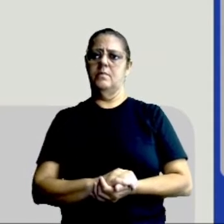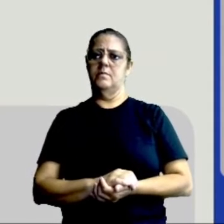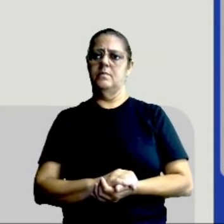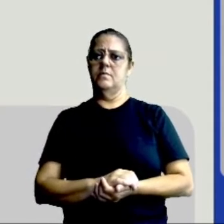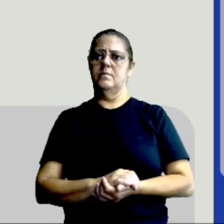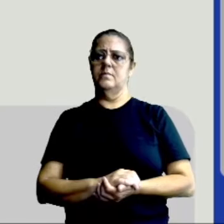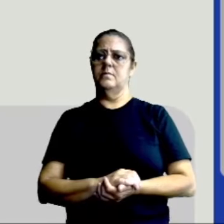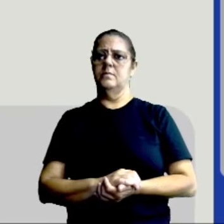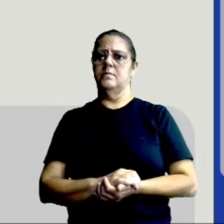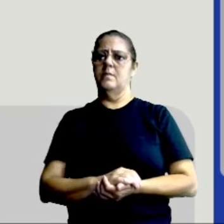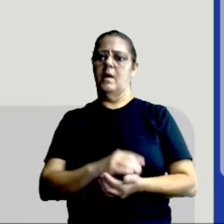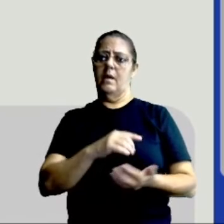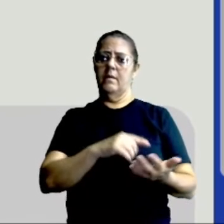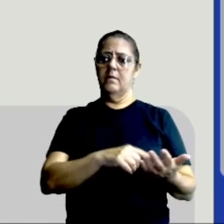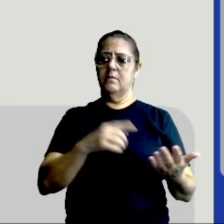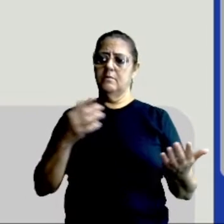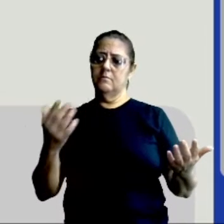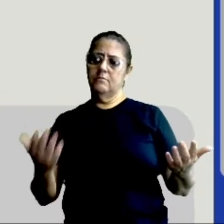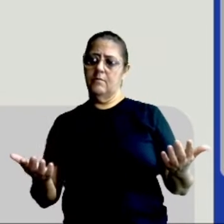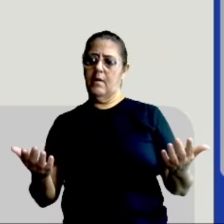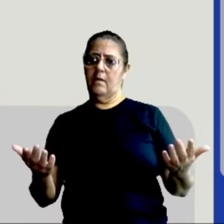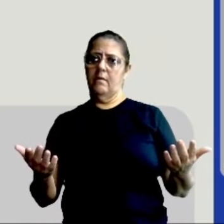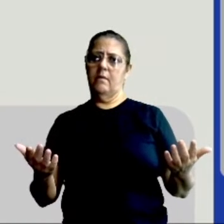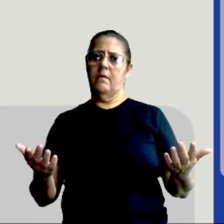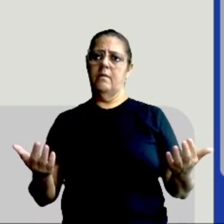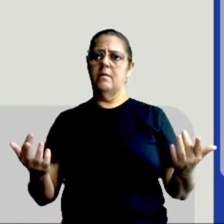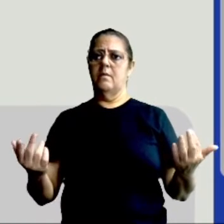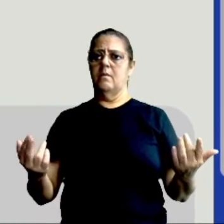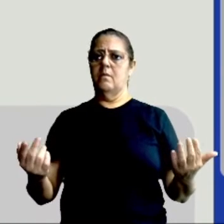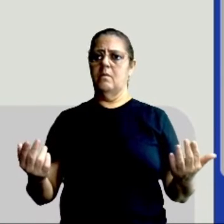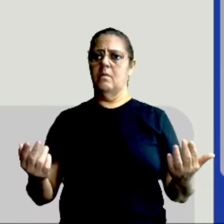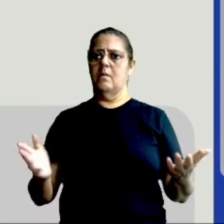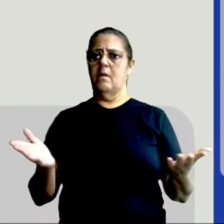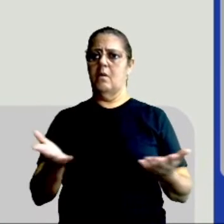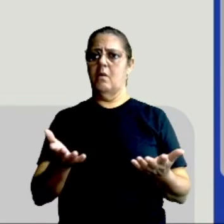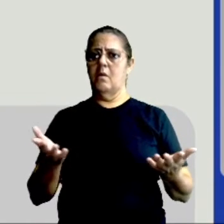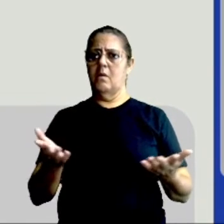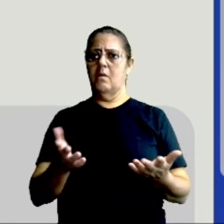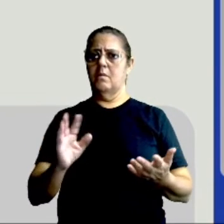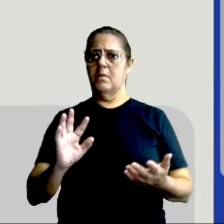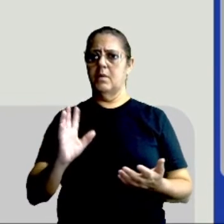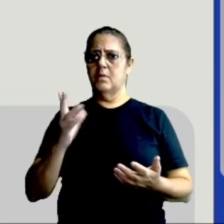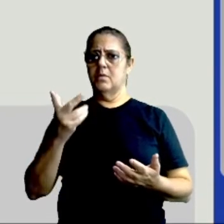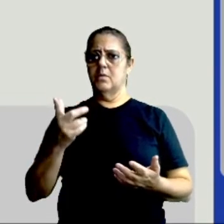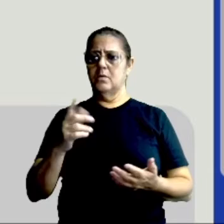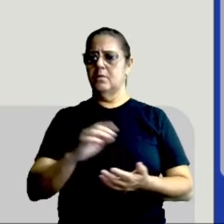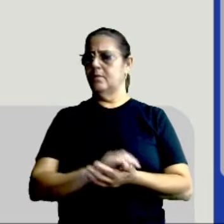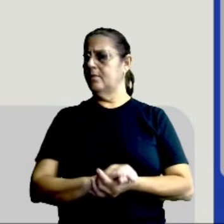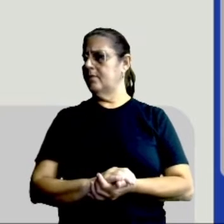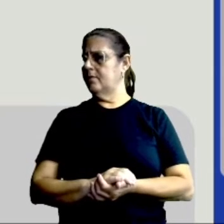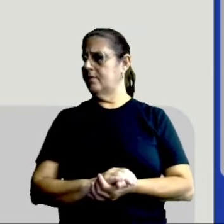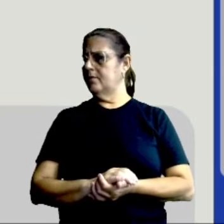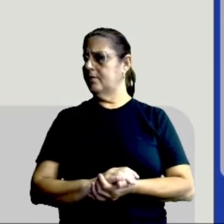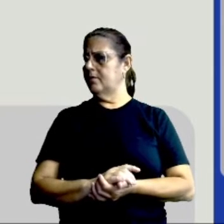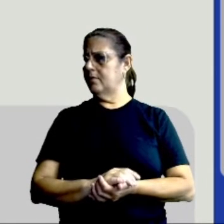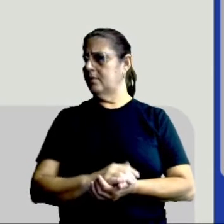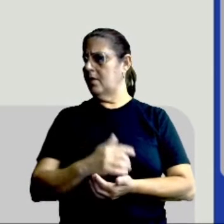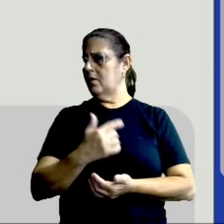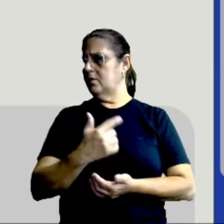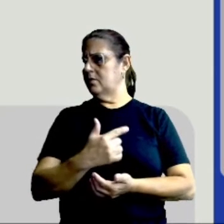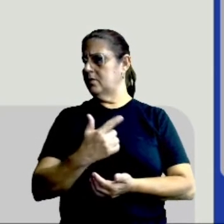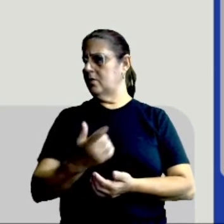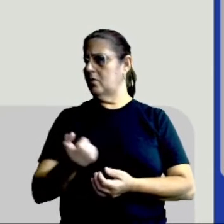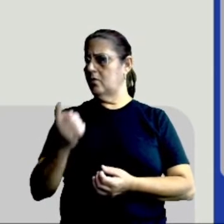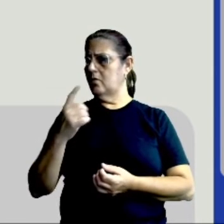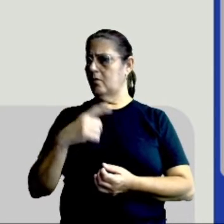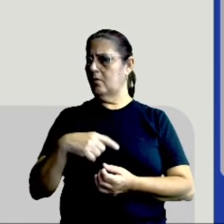um dos lados é igual ao peso do outro. Essa mesma ideia a gente vai reproduzir para resolver as próximas questões, ok? Volta